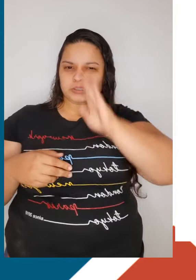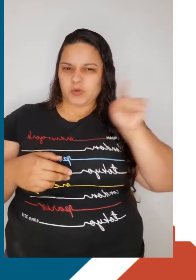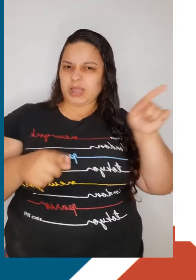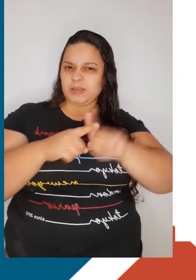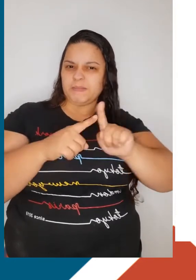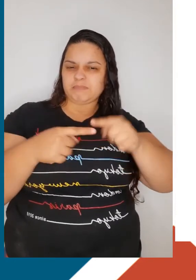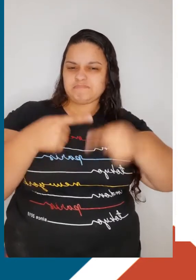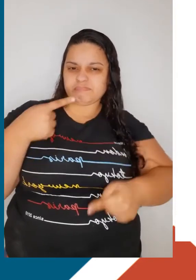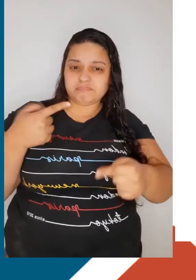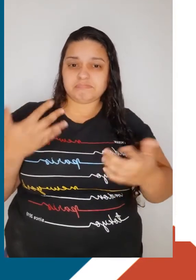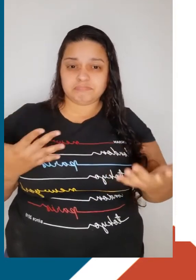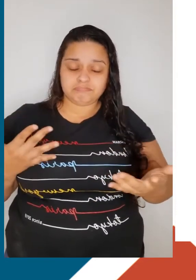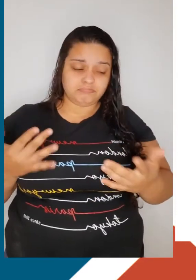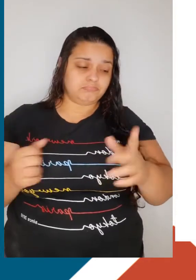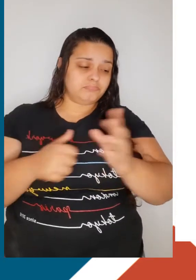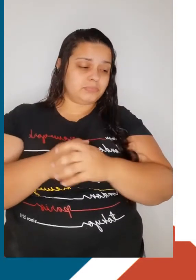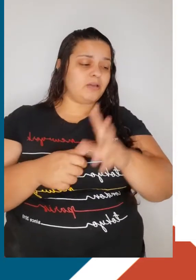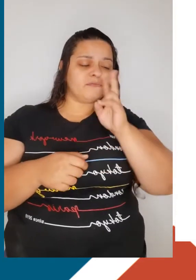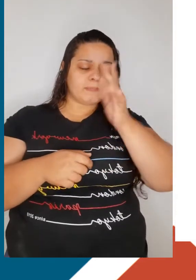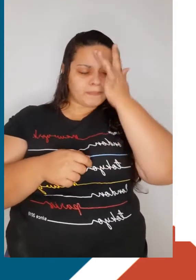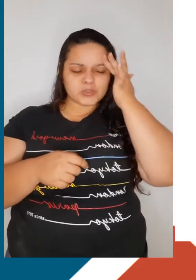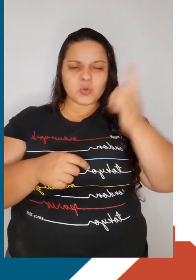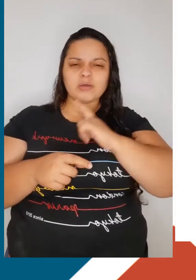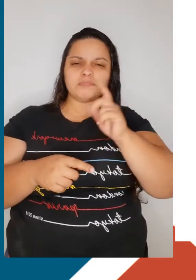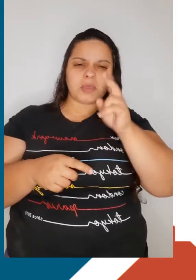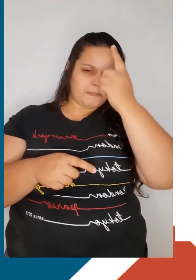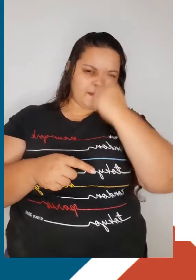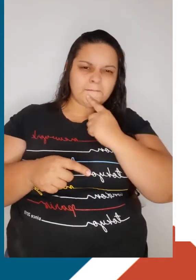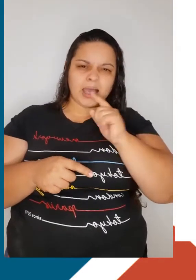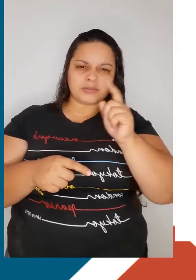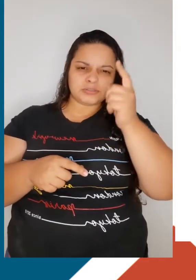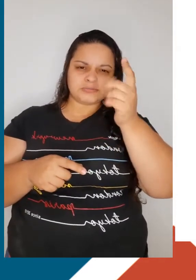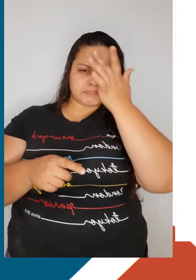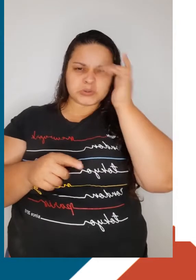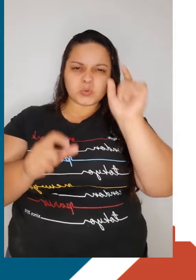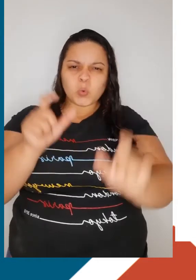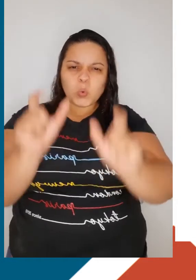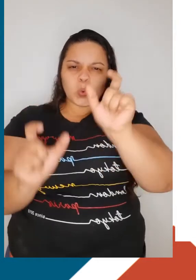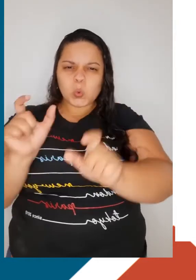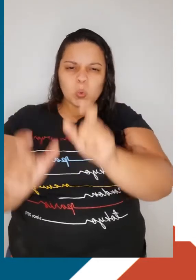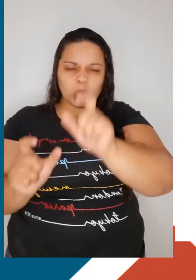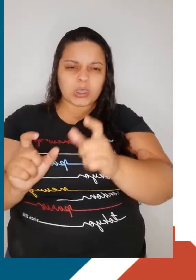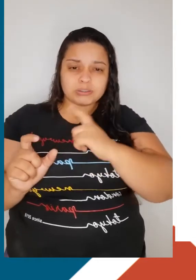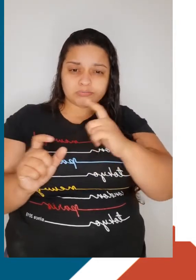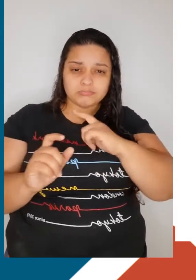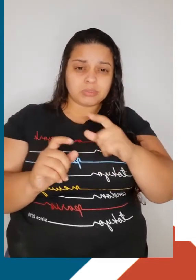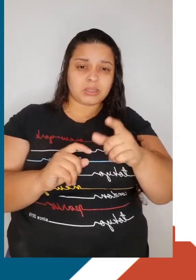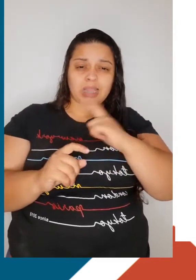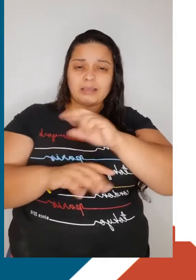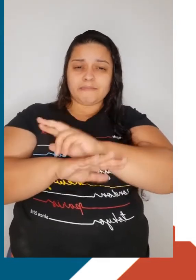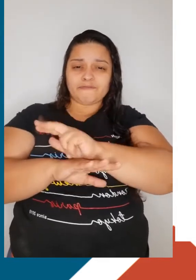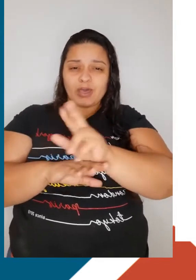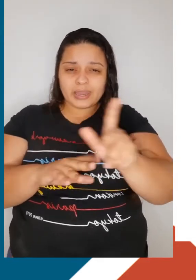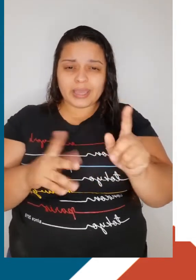sobre a independência brasileira? E a apresentação das personagens no cenário? Será que podemos dizer que as próprias representações